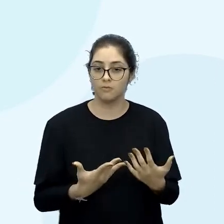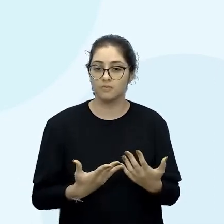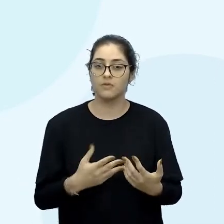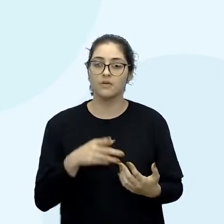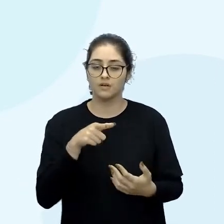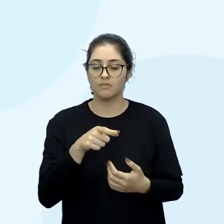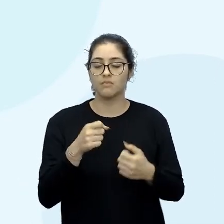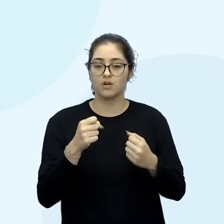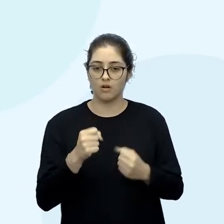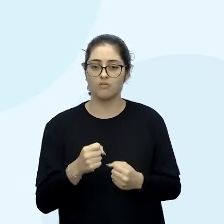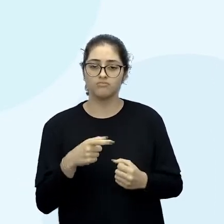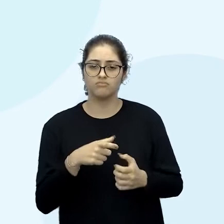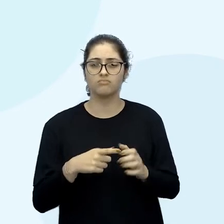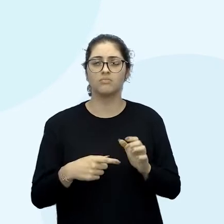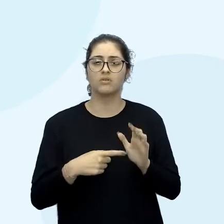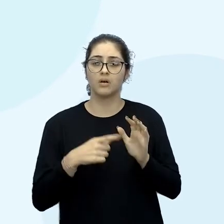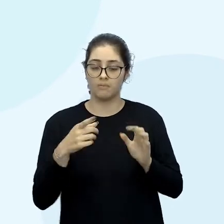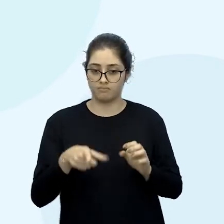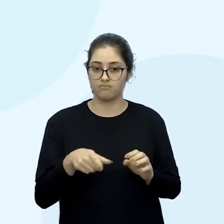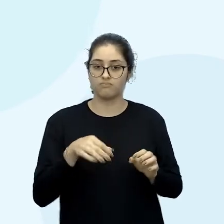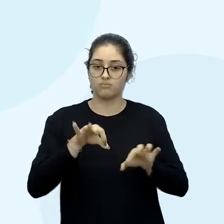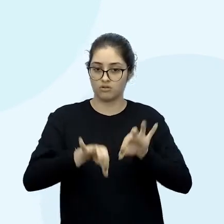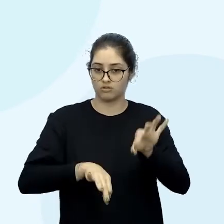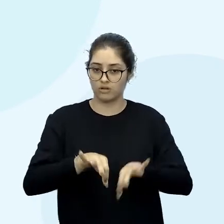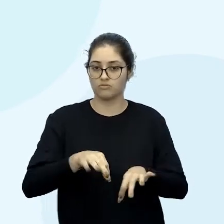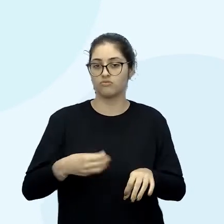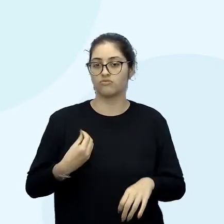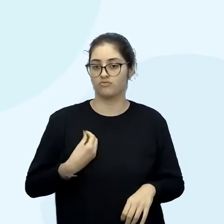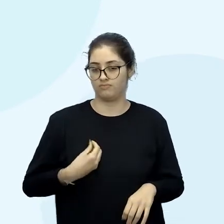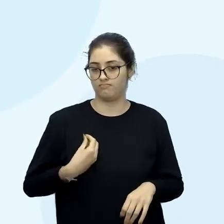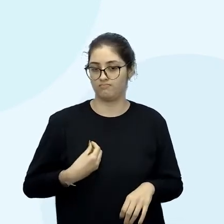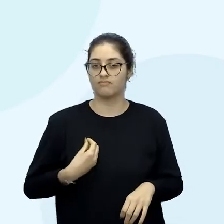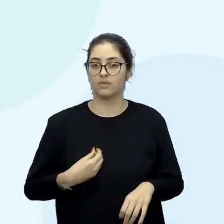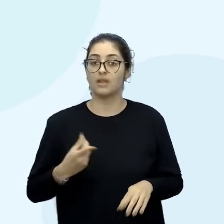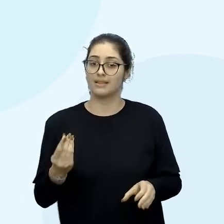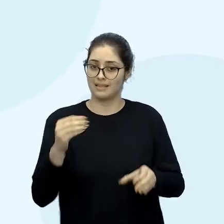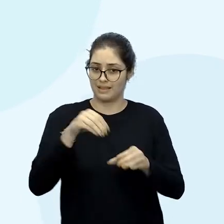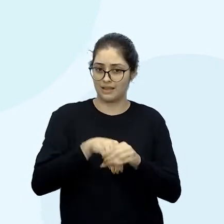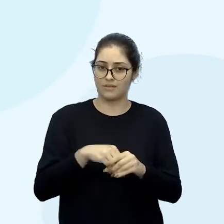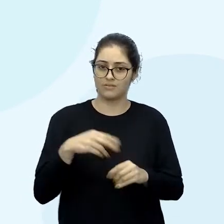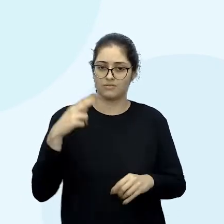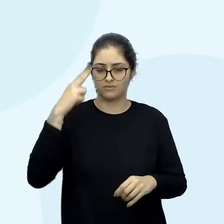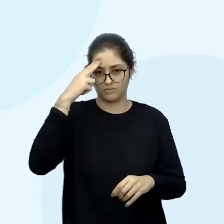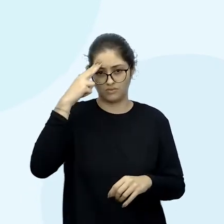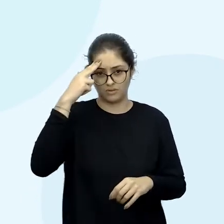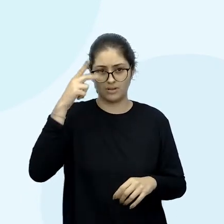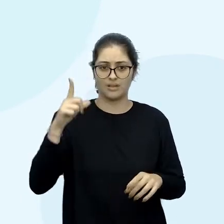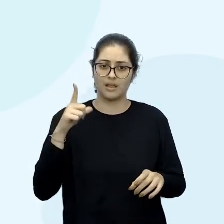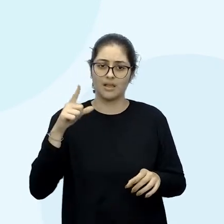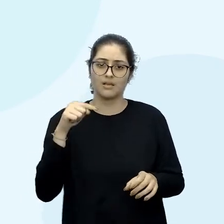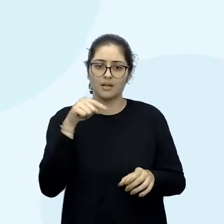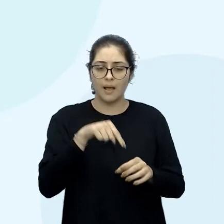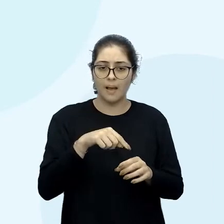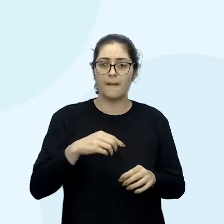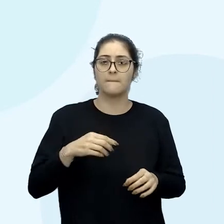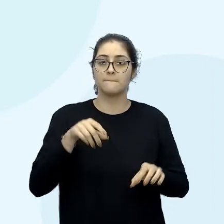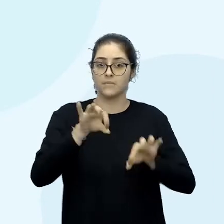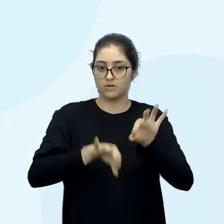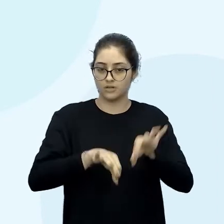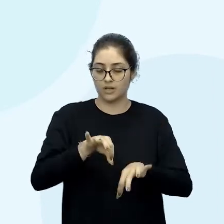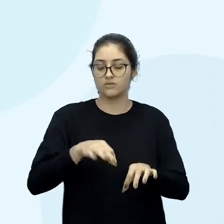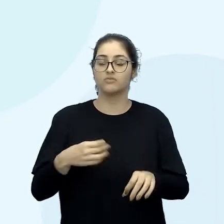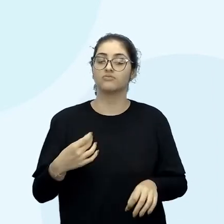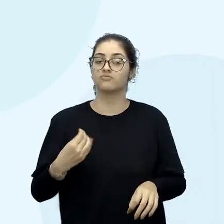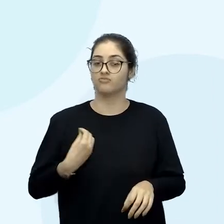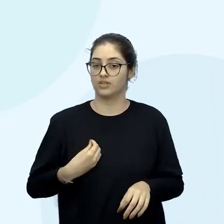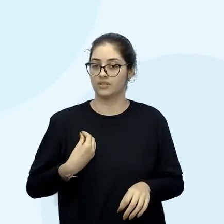concretizar dentro do nosso projeto de vida. Então, dentro do sonho, aqui dentro tem um projeto, que é o nosso projeto